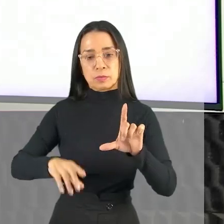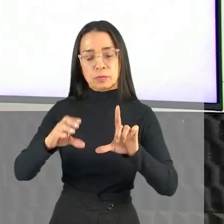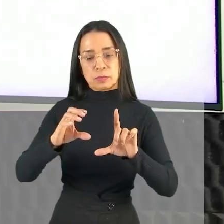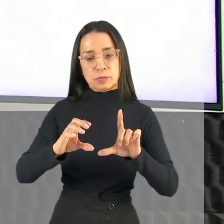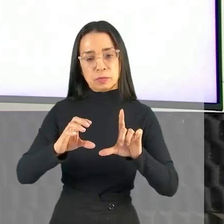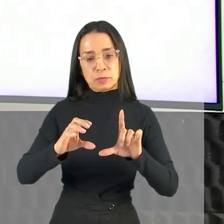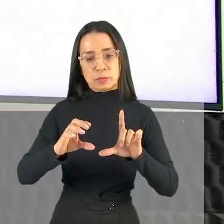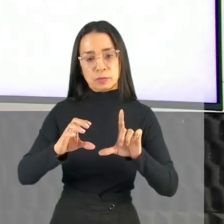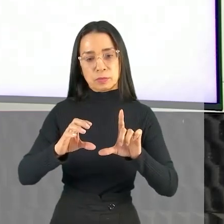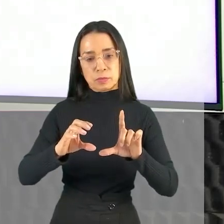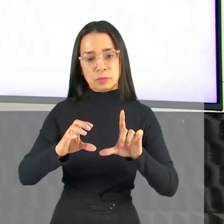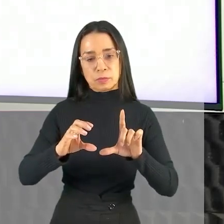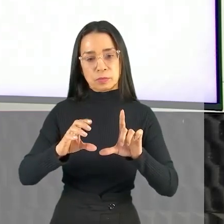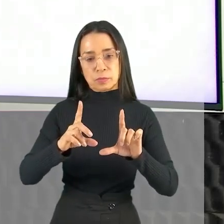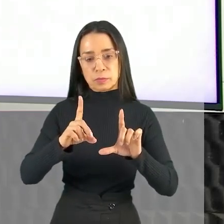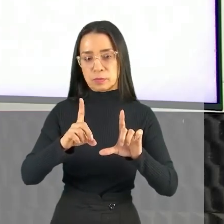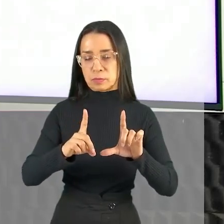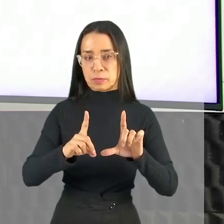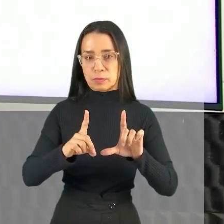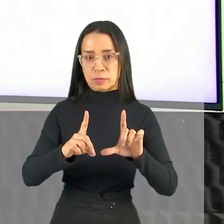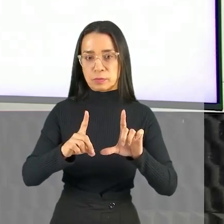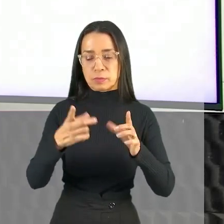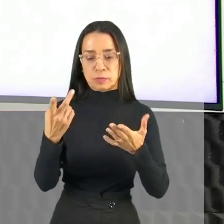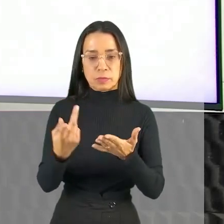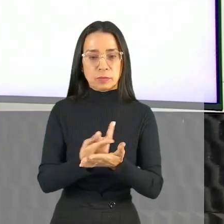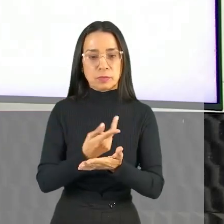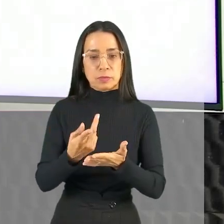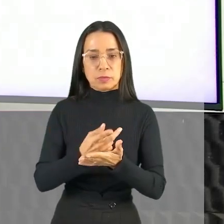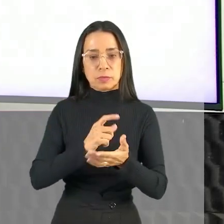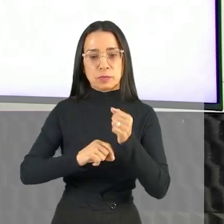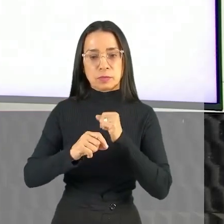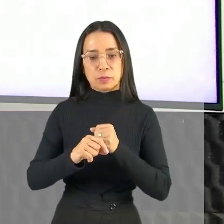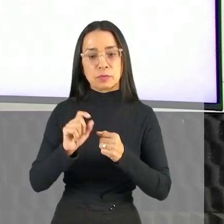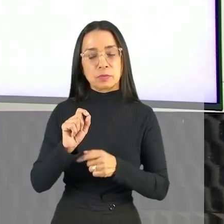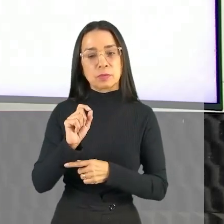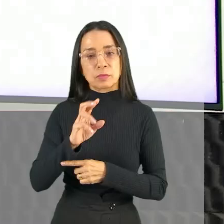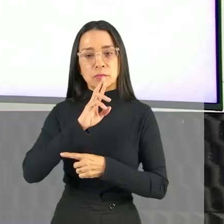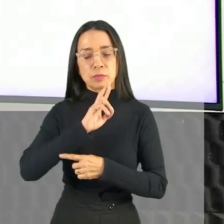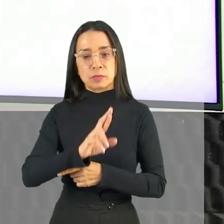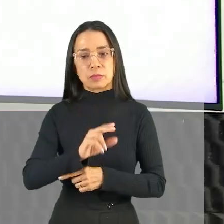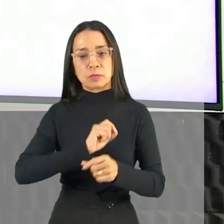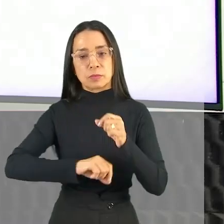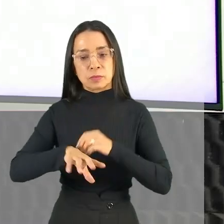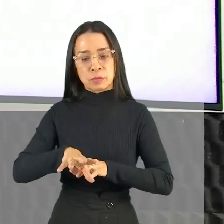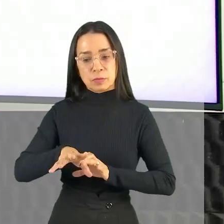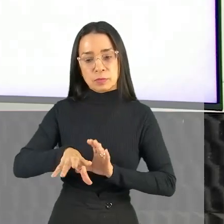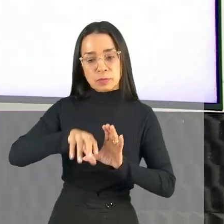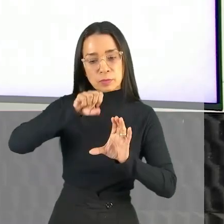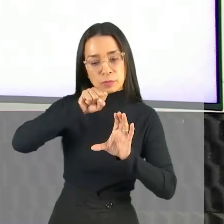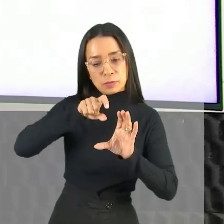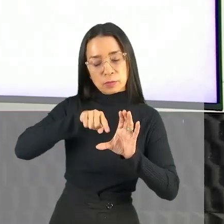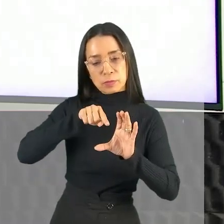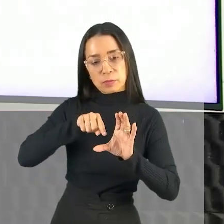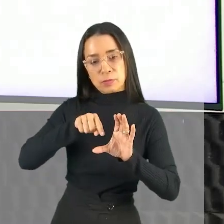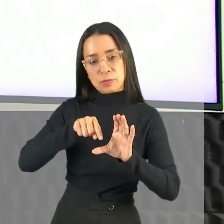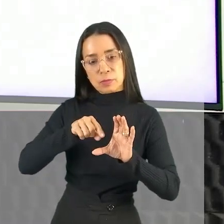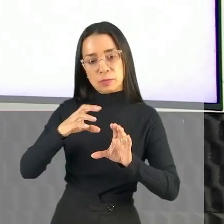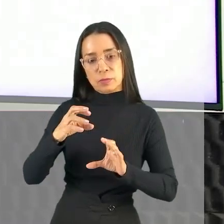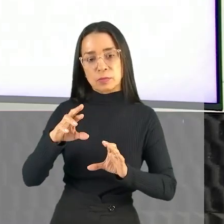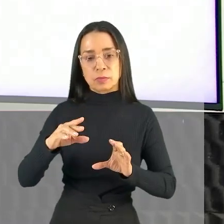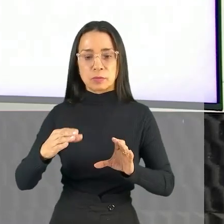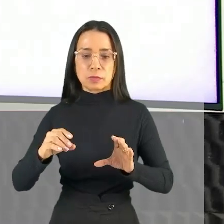responde. Mitocôndria, a gente já sabe que são as organelas responsáveis pela respiração celular, e o cloroplasto